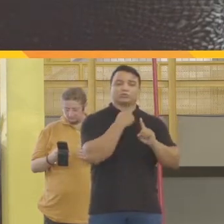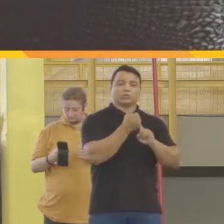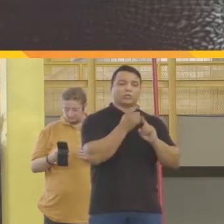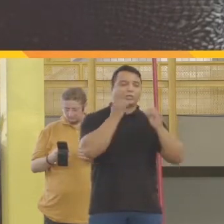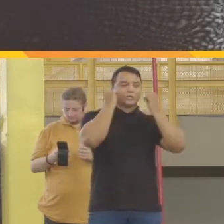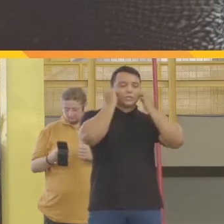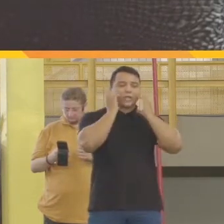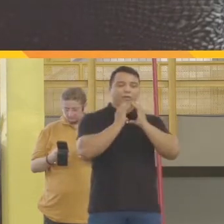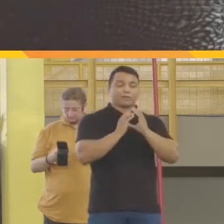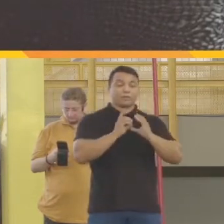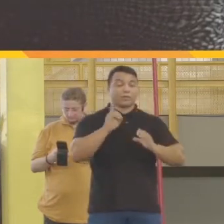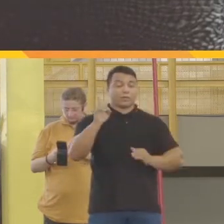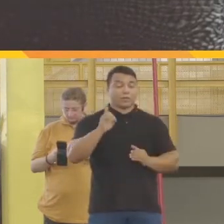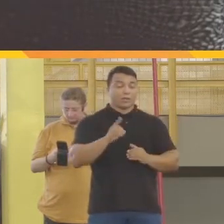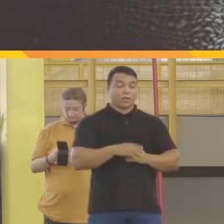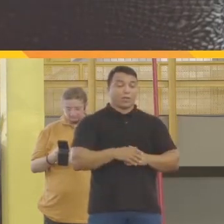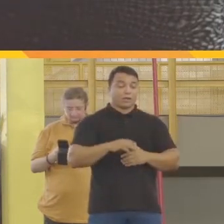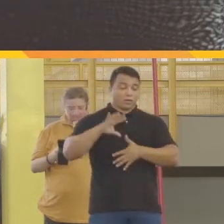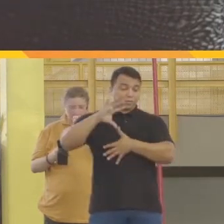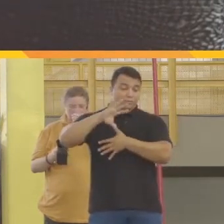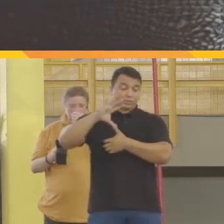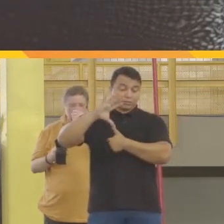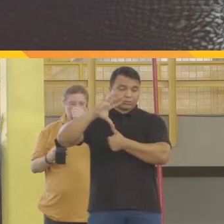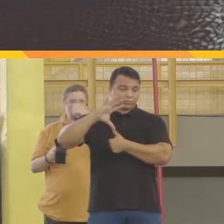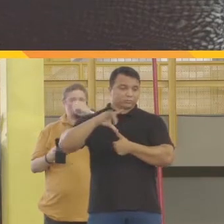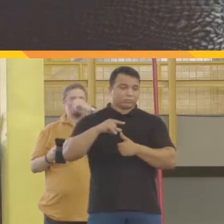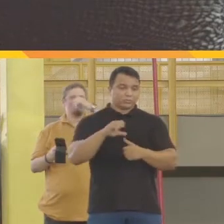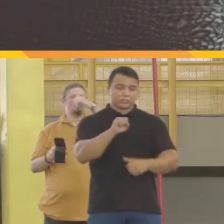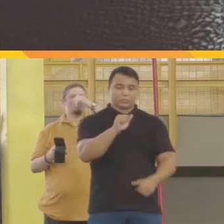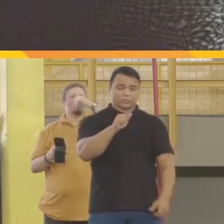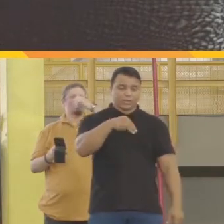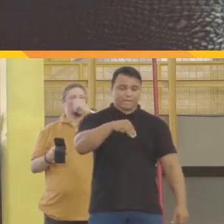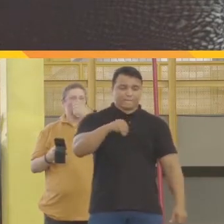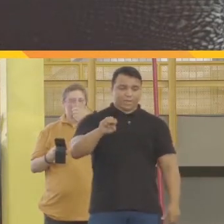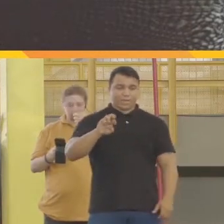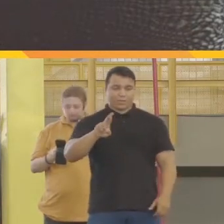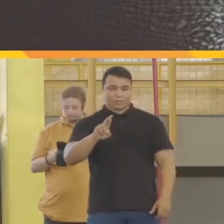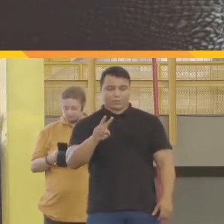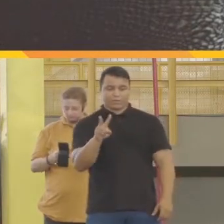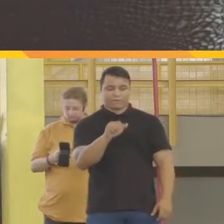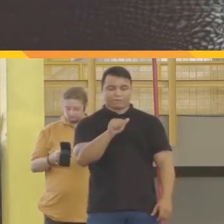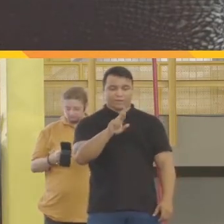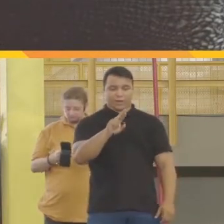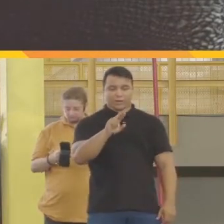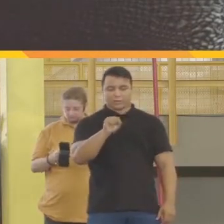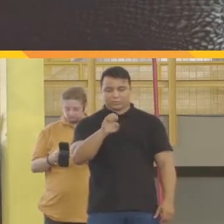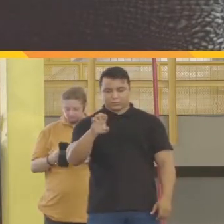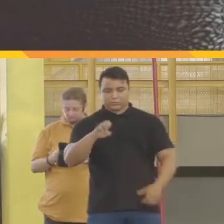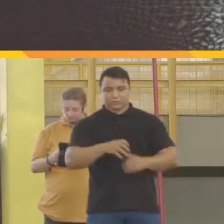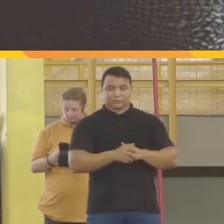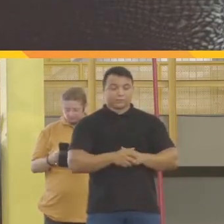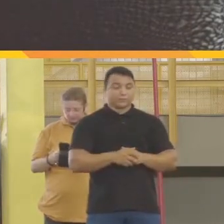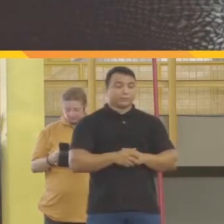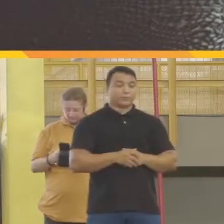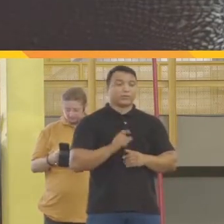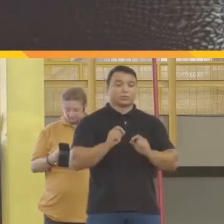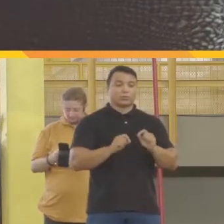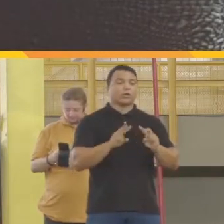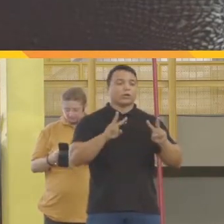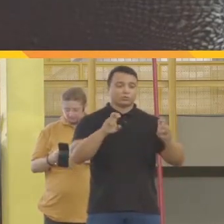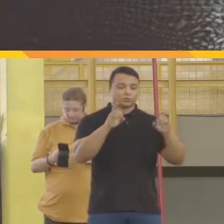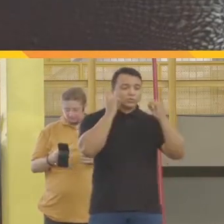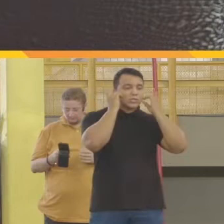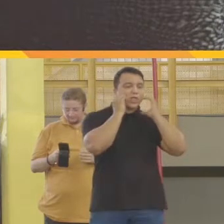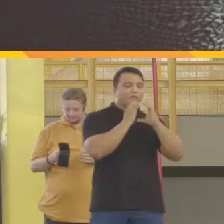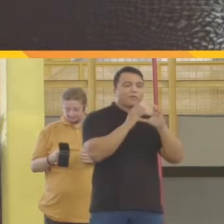social-darwinismo americano de Summer e Watt, também relacionado à questão do